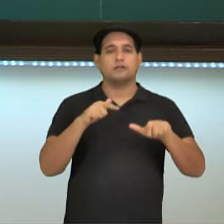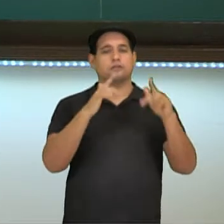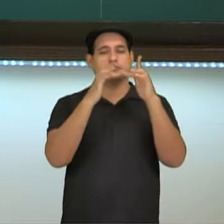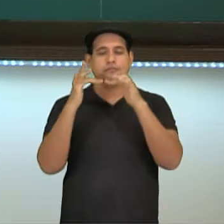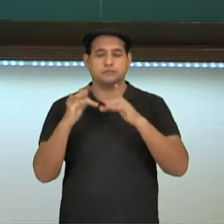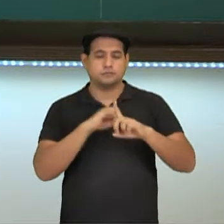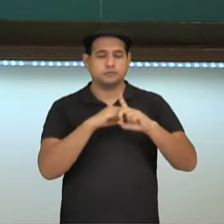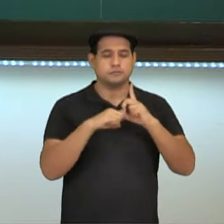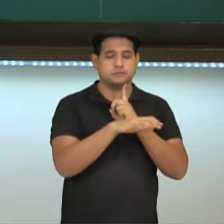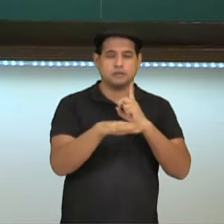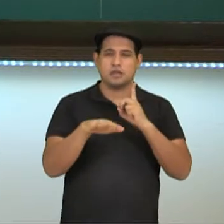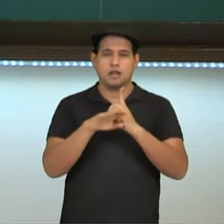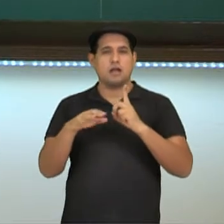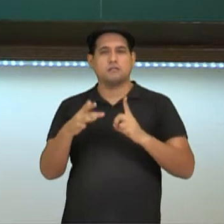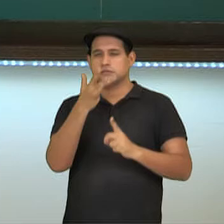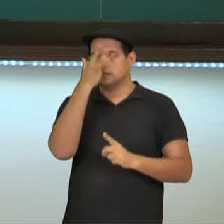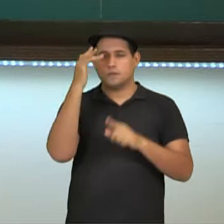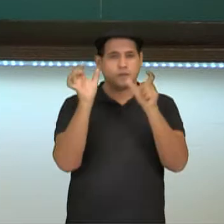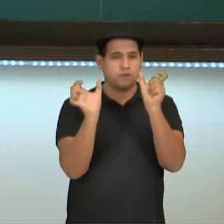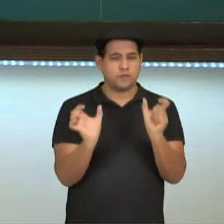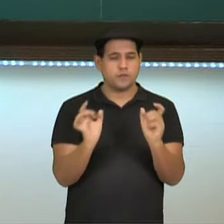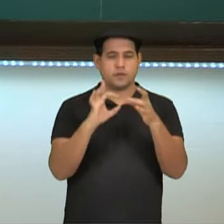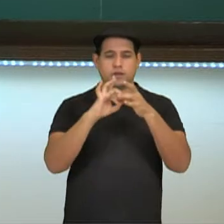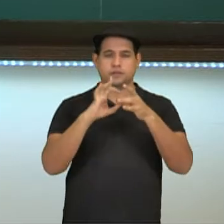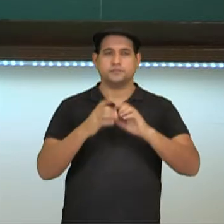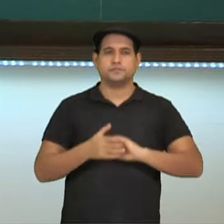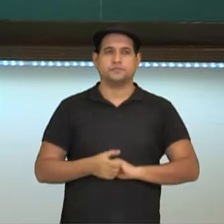relações sociais, afetivas.